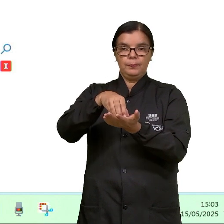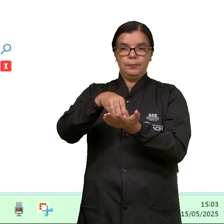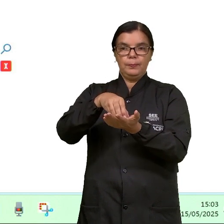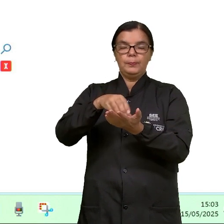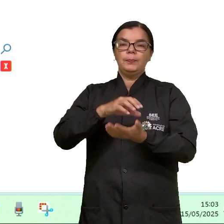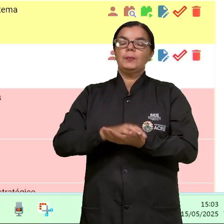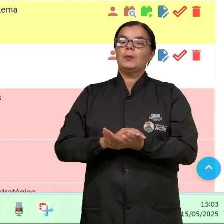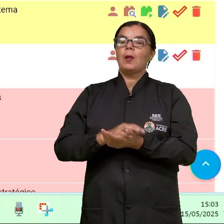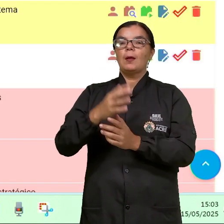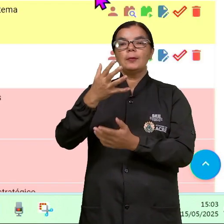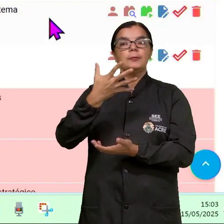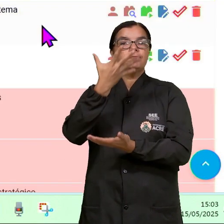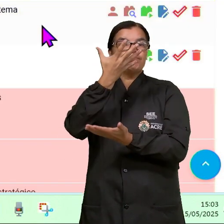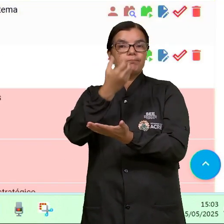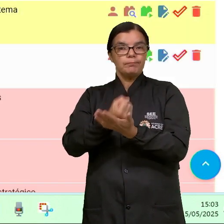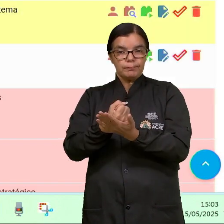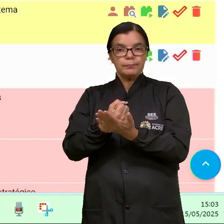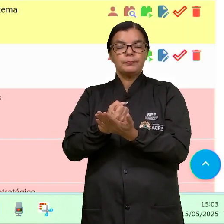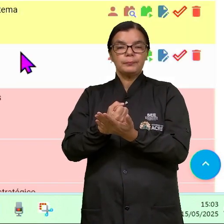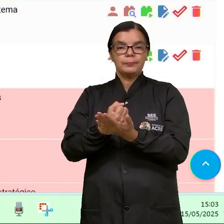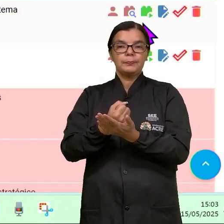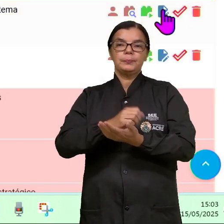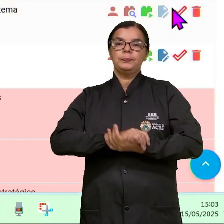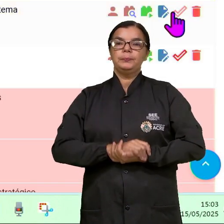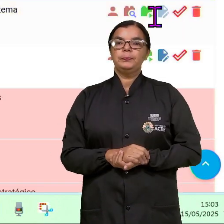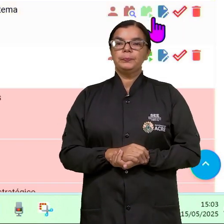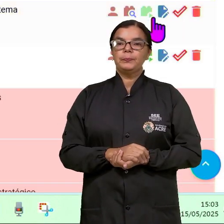setores e cliquei em salvar, certo?